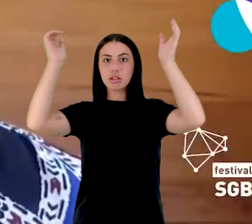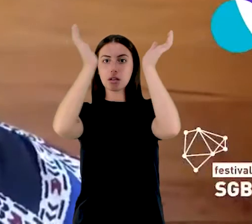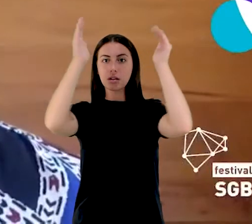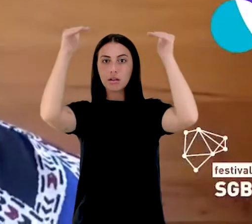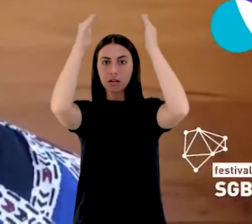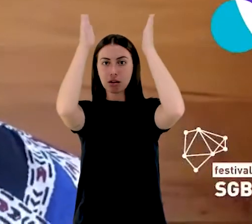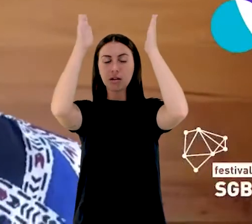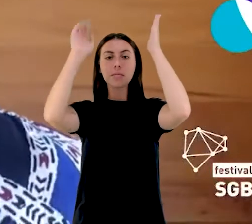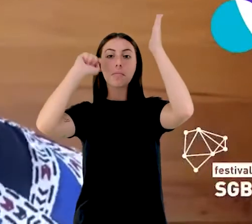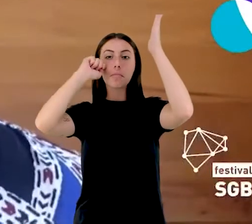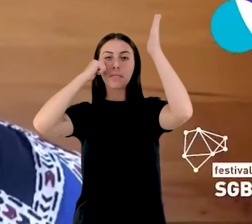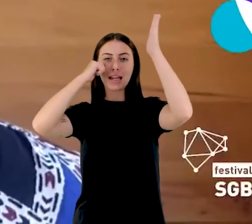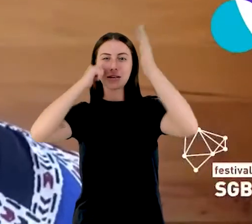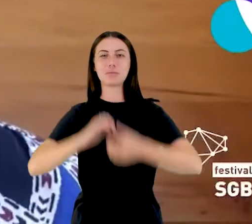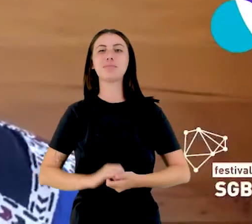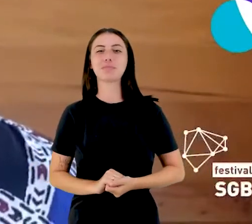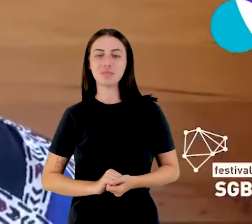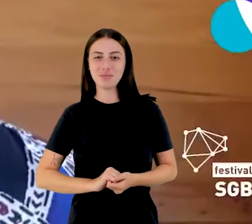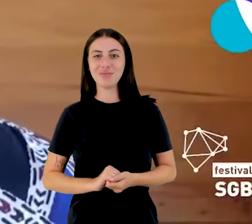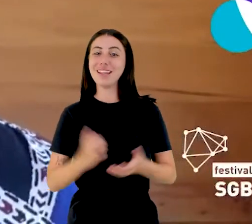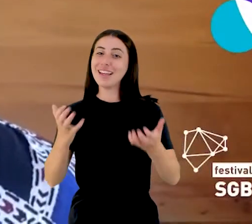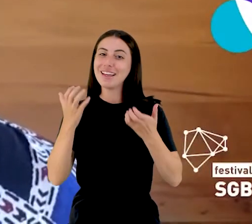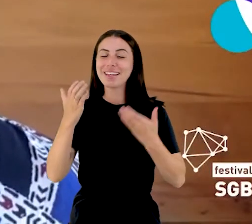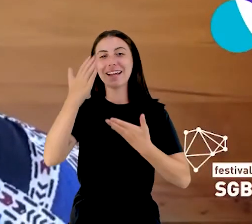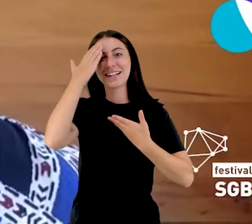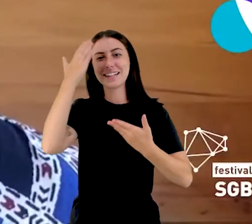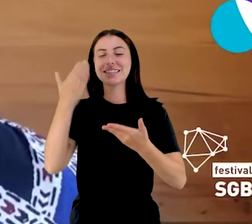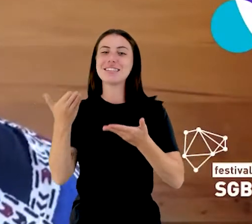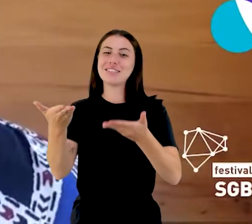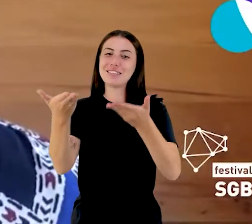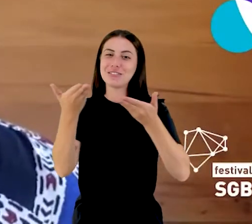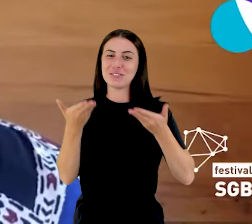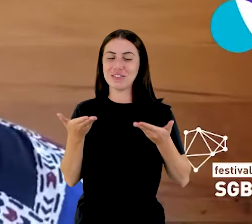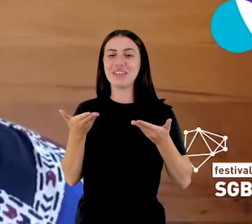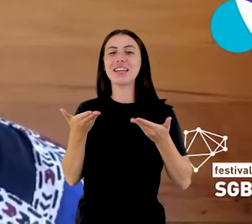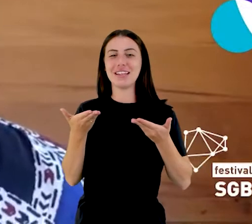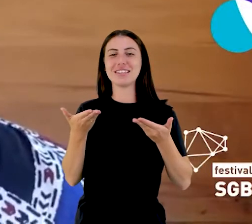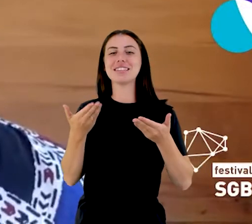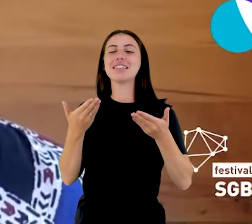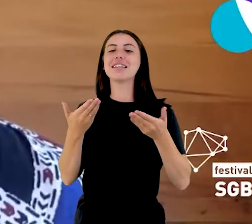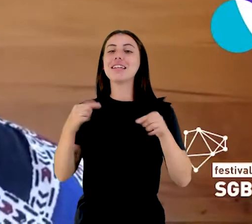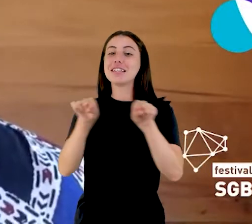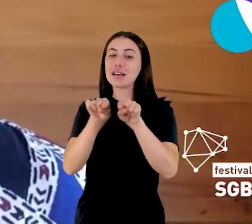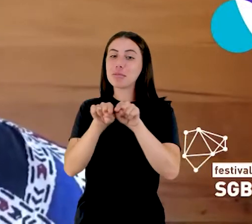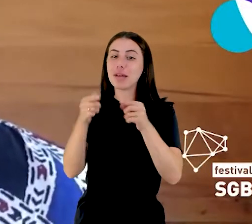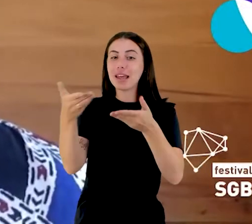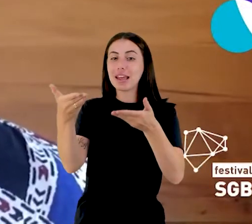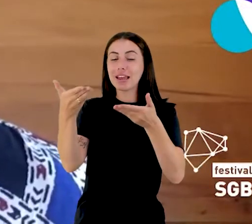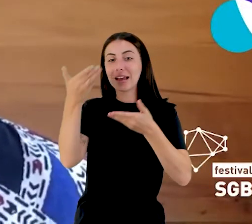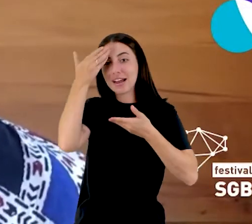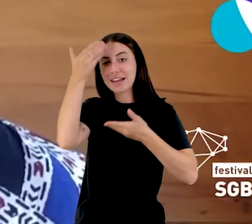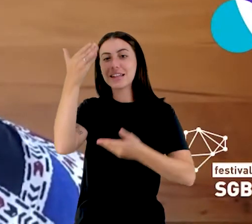com alguns vasos pequenos na cor preta. Quero agradecer muito o convite, a Silvia que me chamou